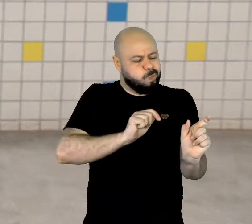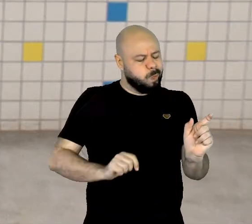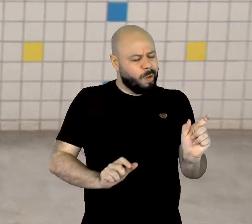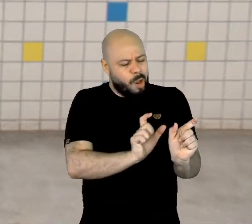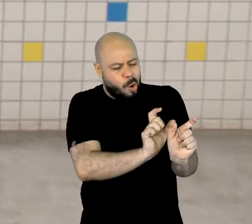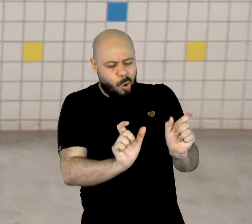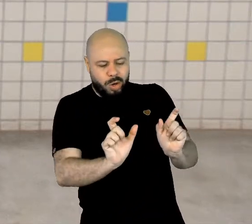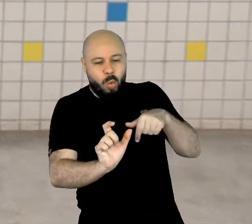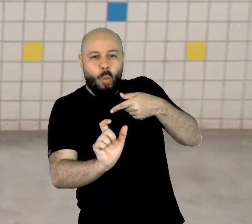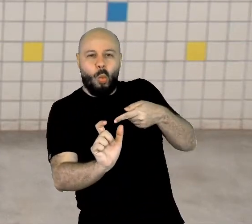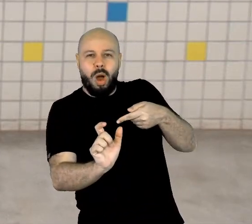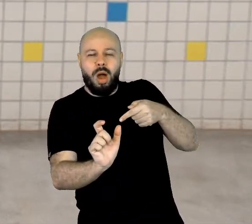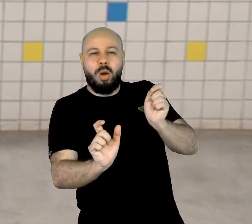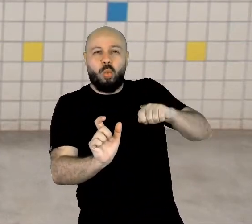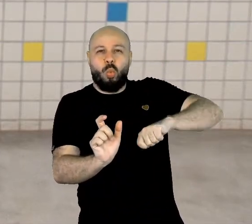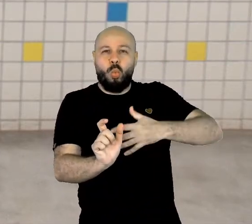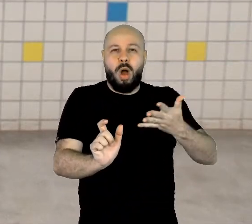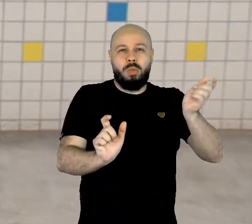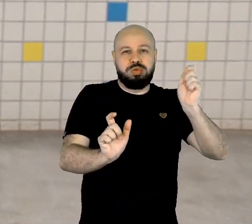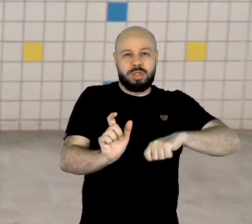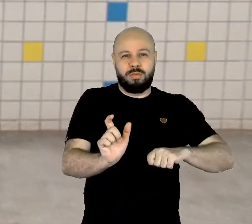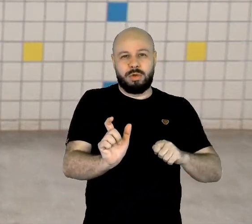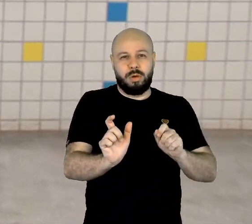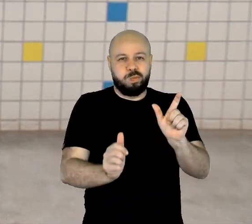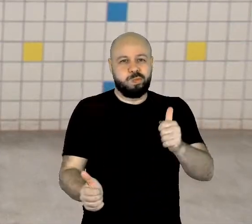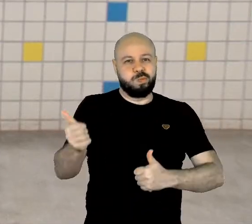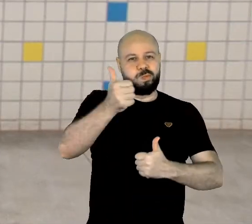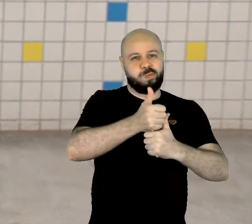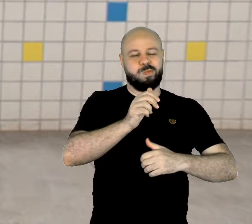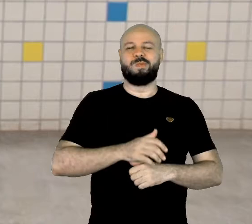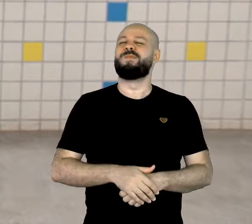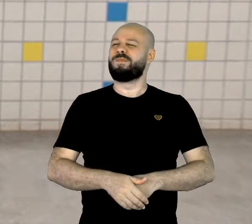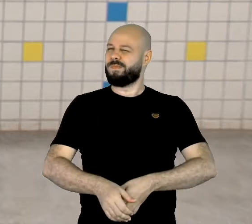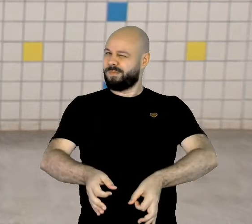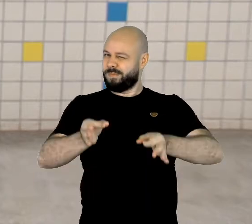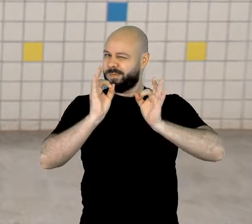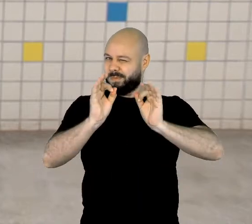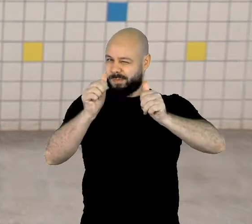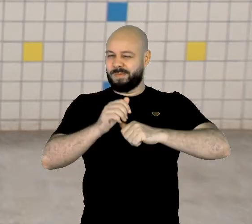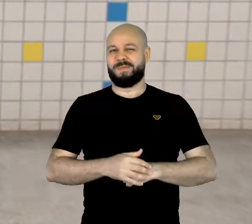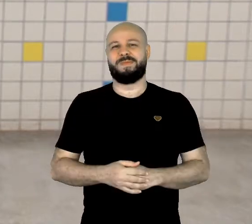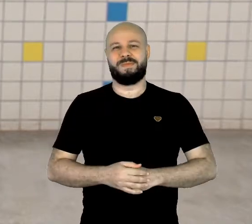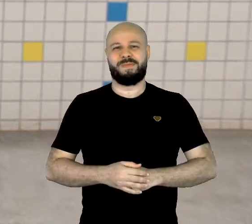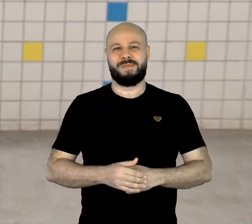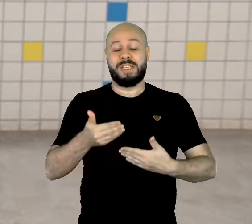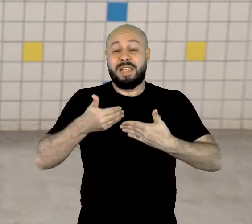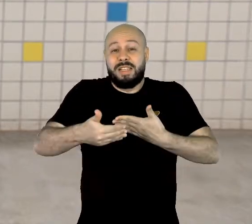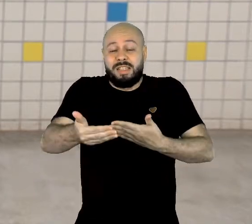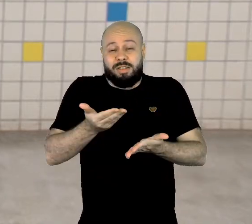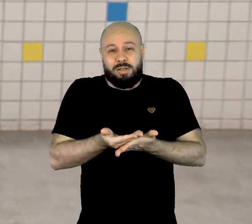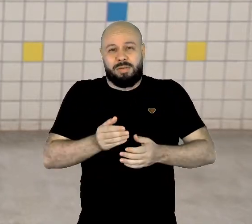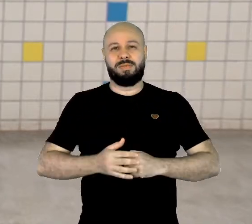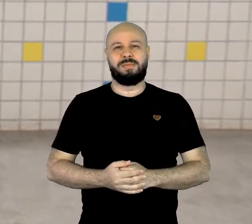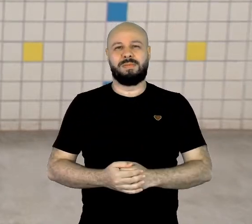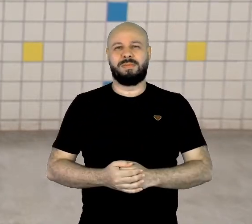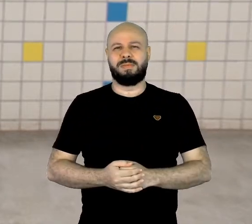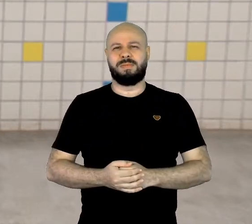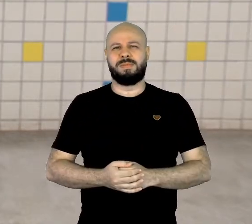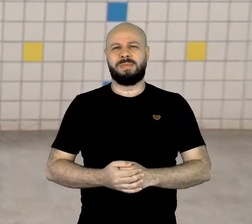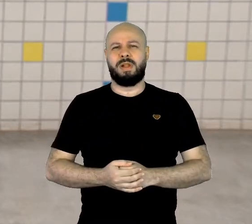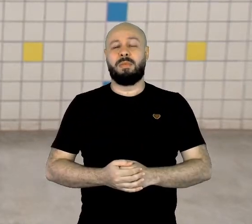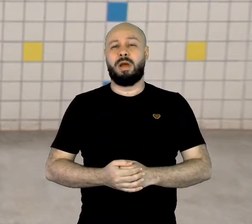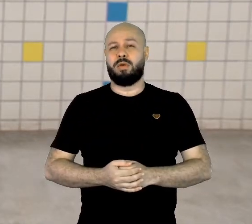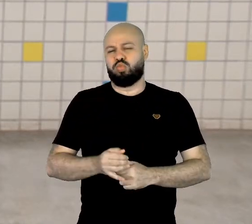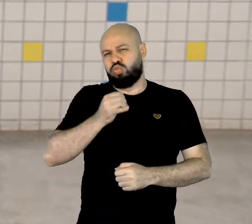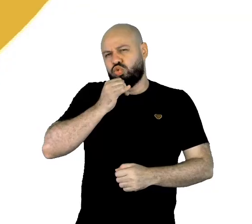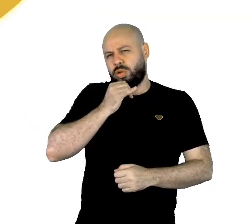outras palavras eu posso utilizar no lugar daquela. Certinho? Então vamos continuar os estudos. Olha alguns